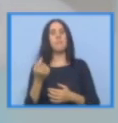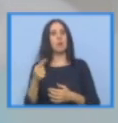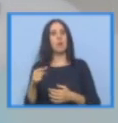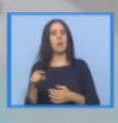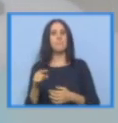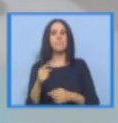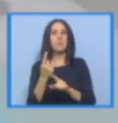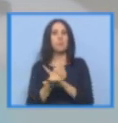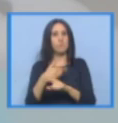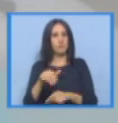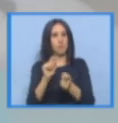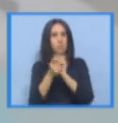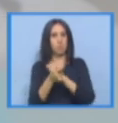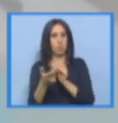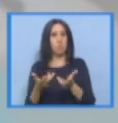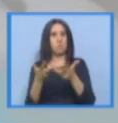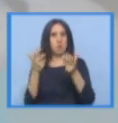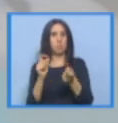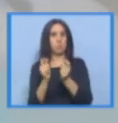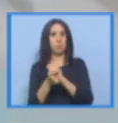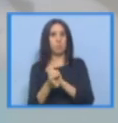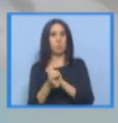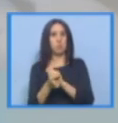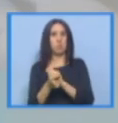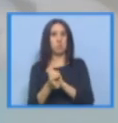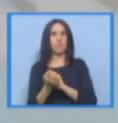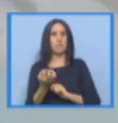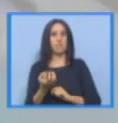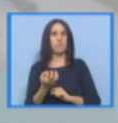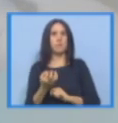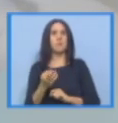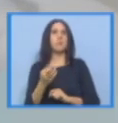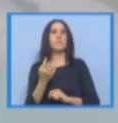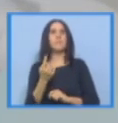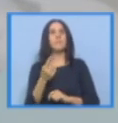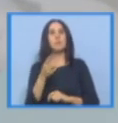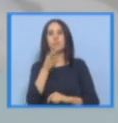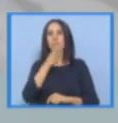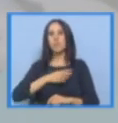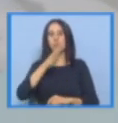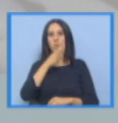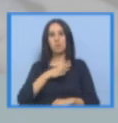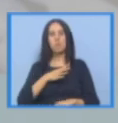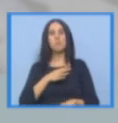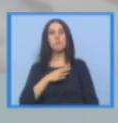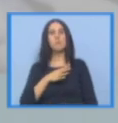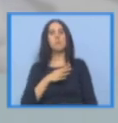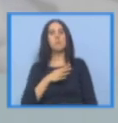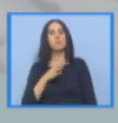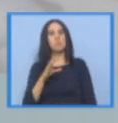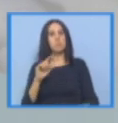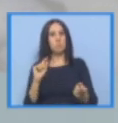Há coisas que vão mudar ou que se pretendem que mudem de alguma forma, e por aquilo que nos vai chegando,